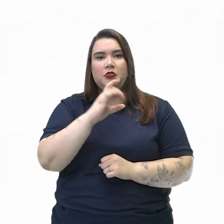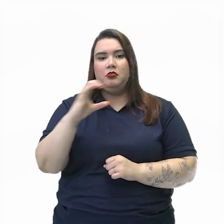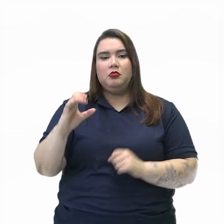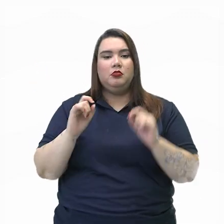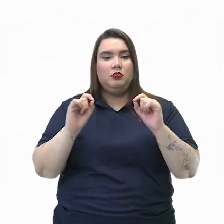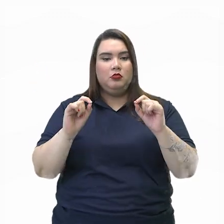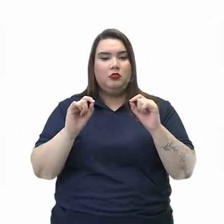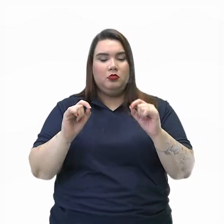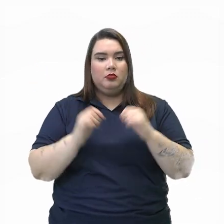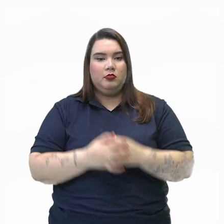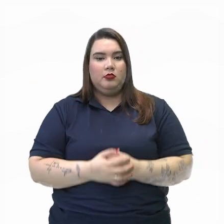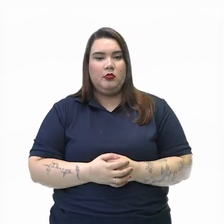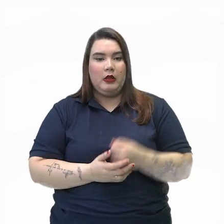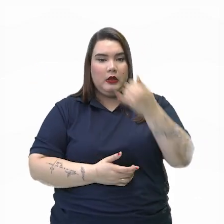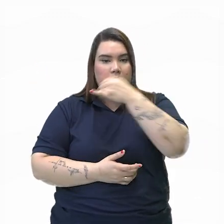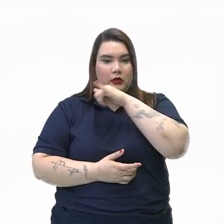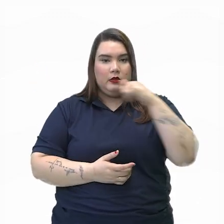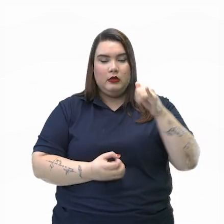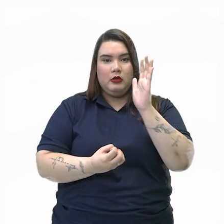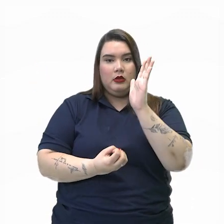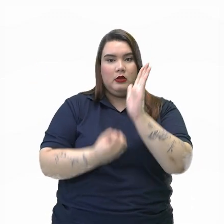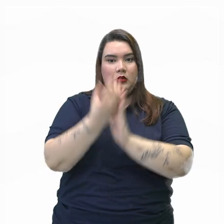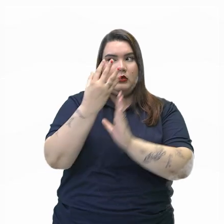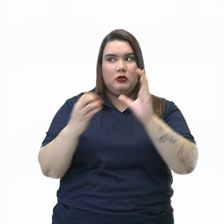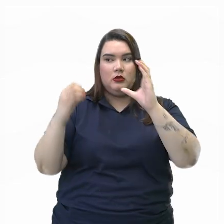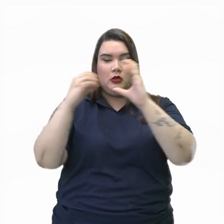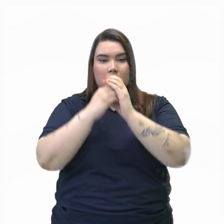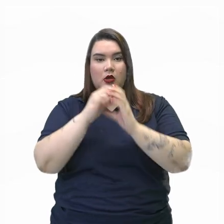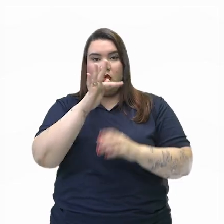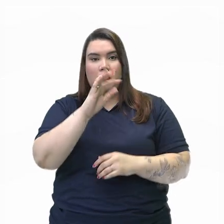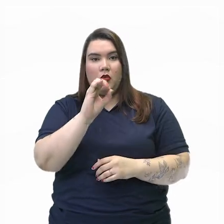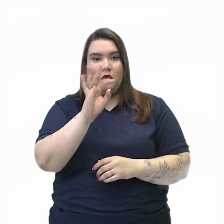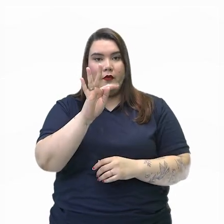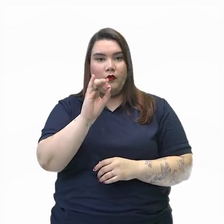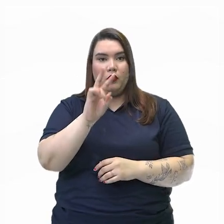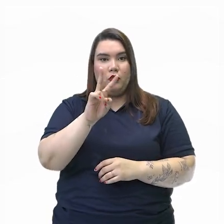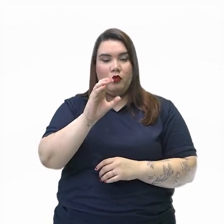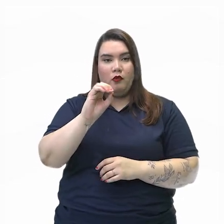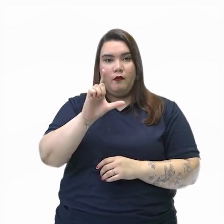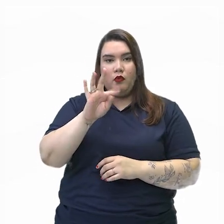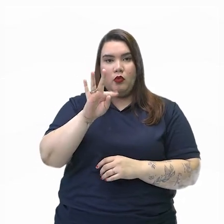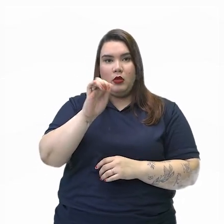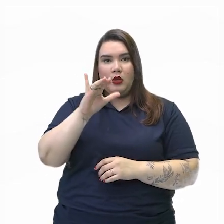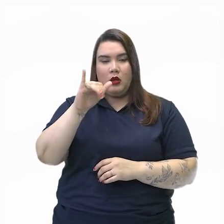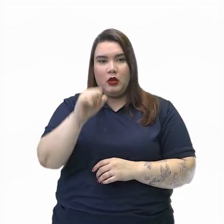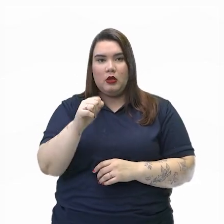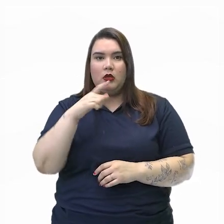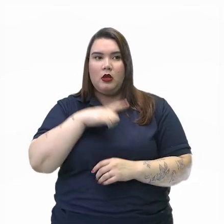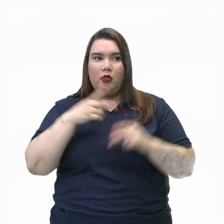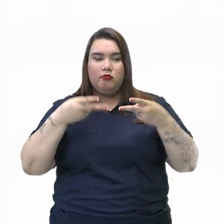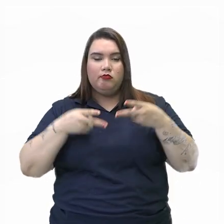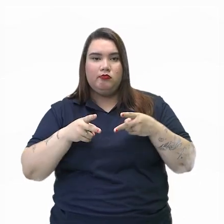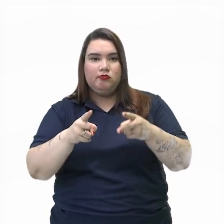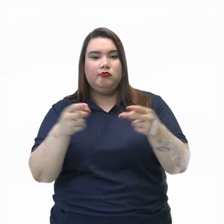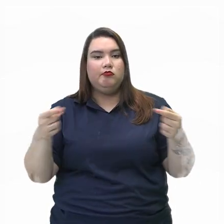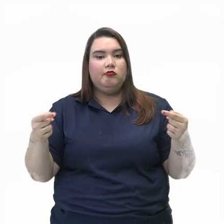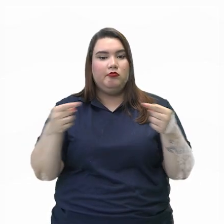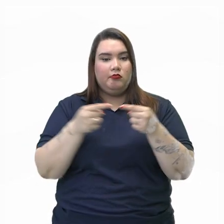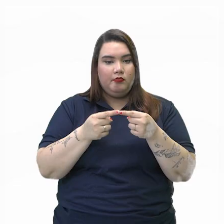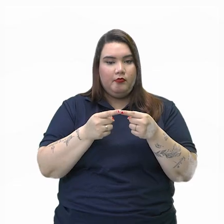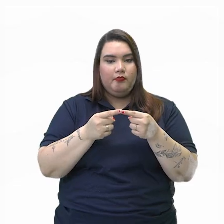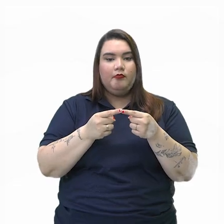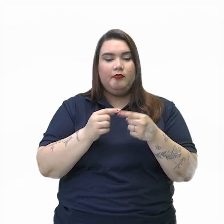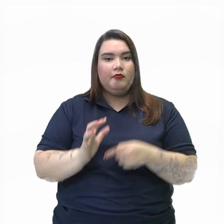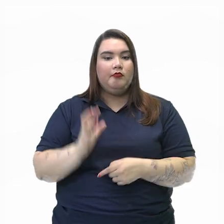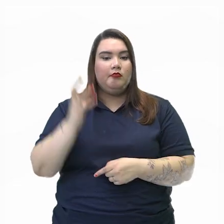isso? A eletricidade gerada pelas células fotovoltaicas está em corrente contínua, olha